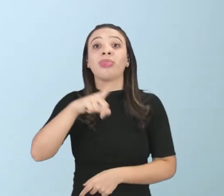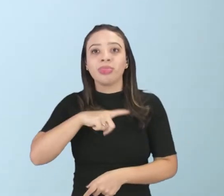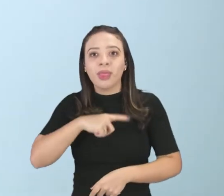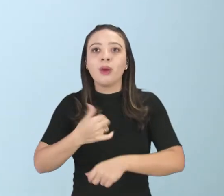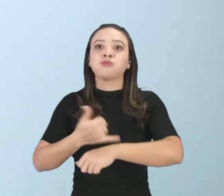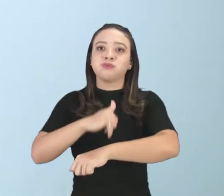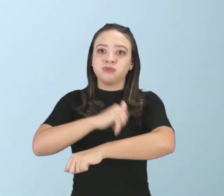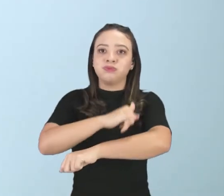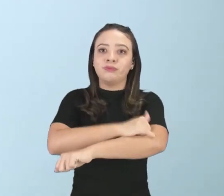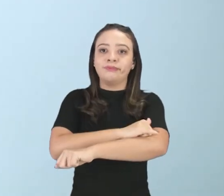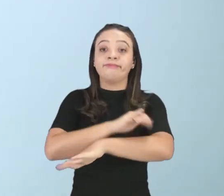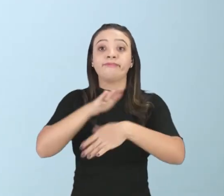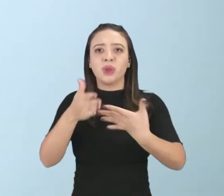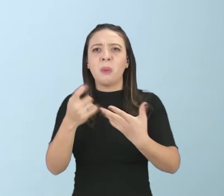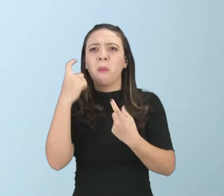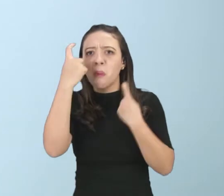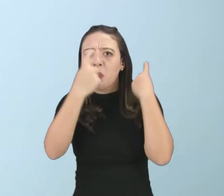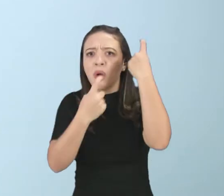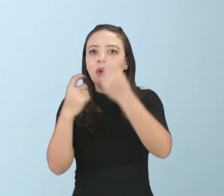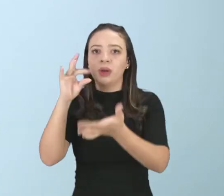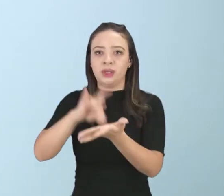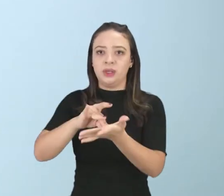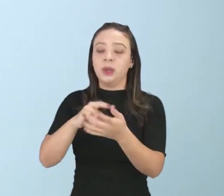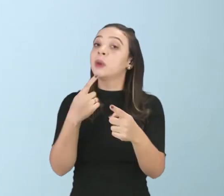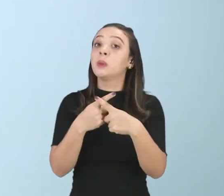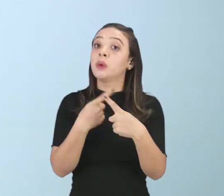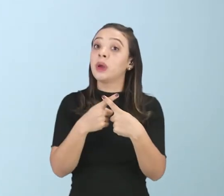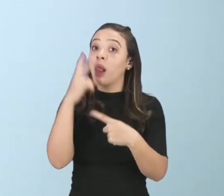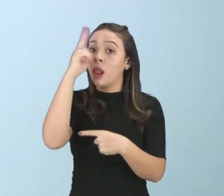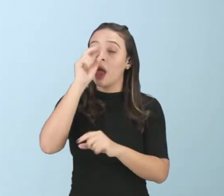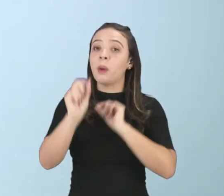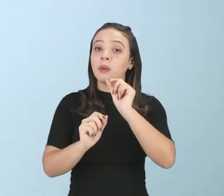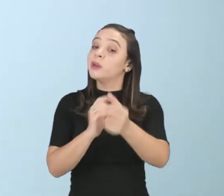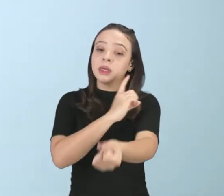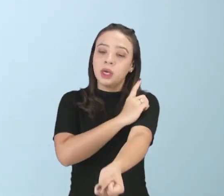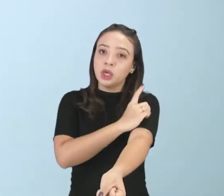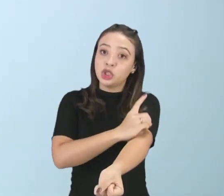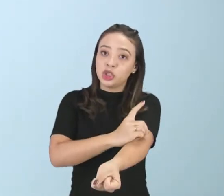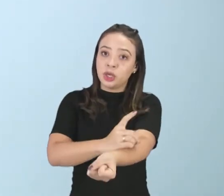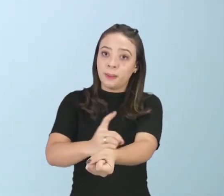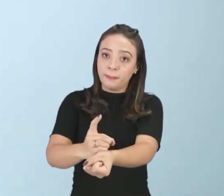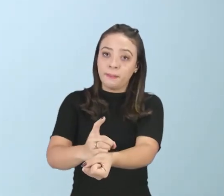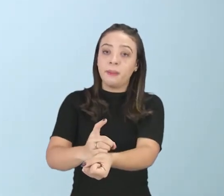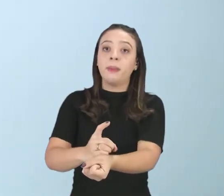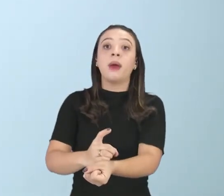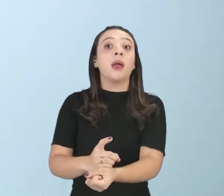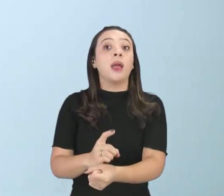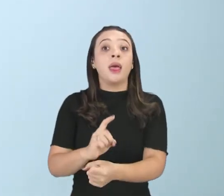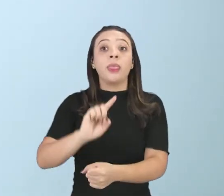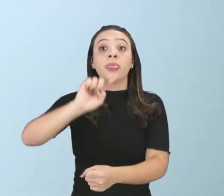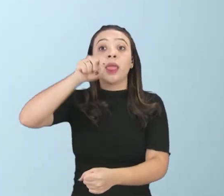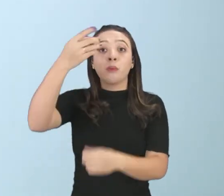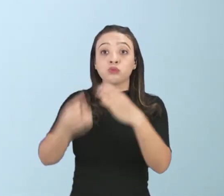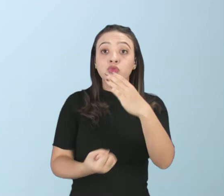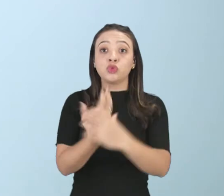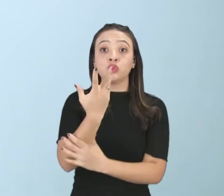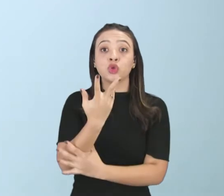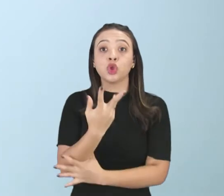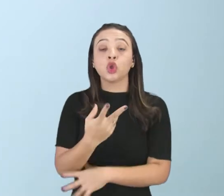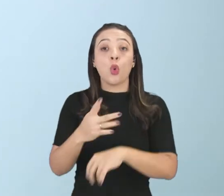como é preocupante? Porque, lembre-se, a diabetes é uma doença crônica. Depois que ela desenvolve no teu corpo, ela não tem mais